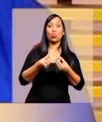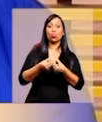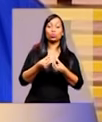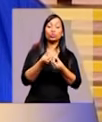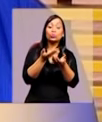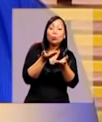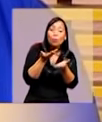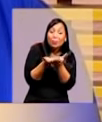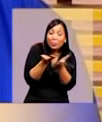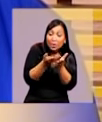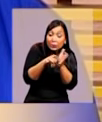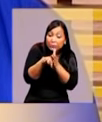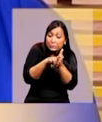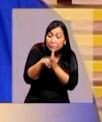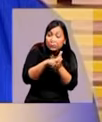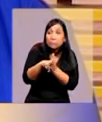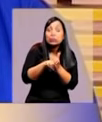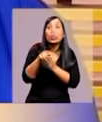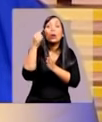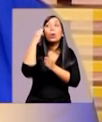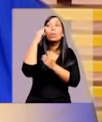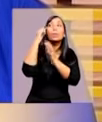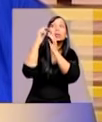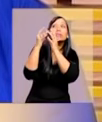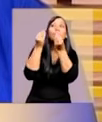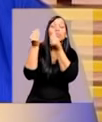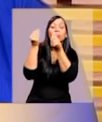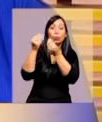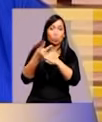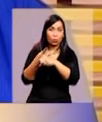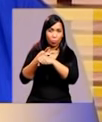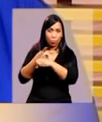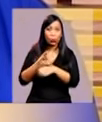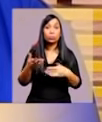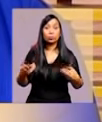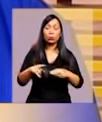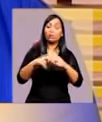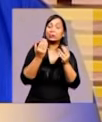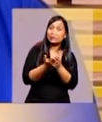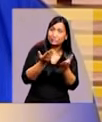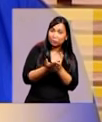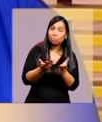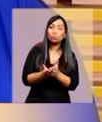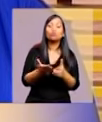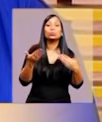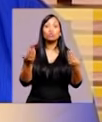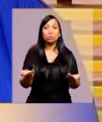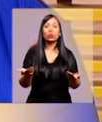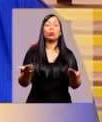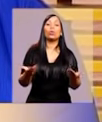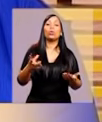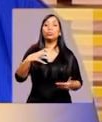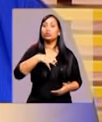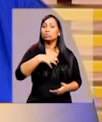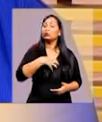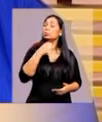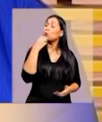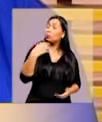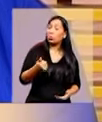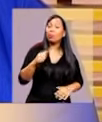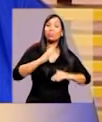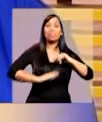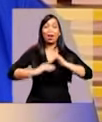budismo como uma ciência que estuda os mecanismos da mente. E a partir desse estudo, oferece uma